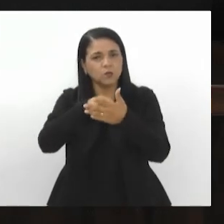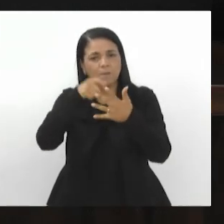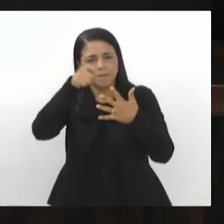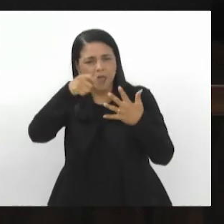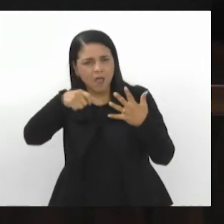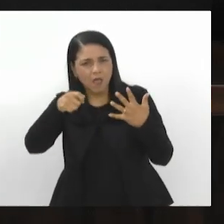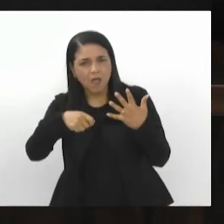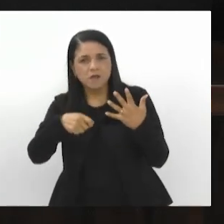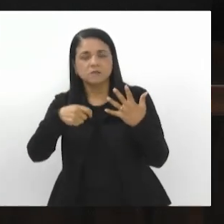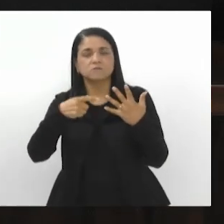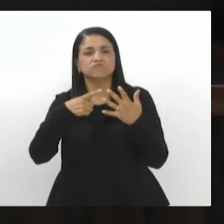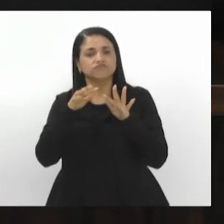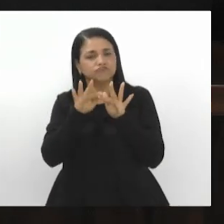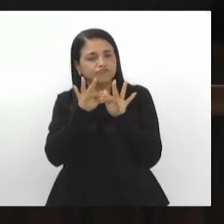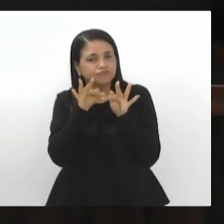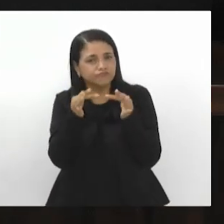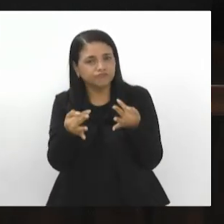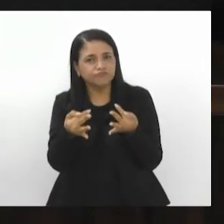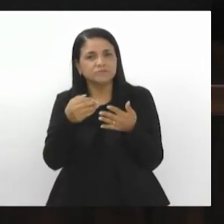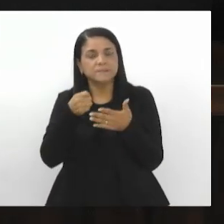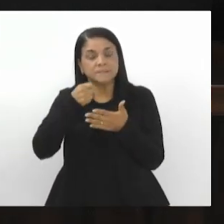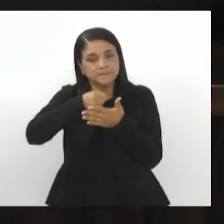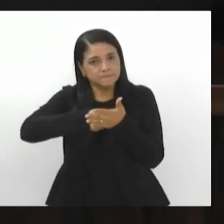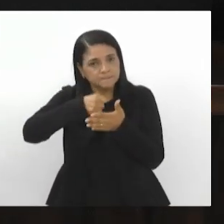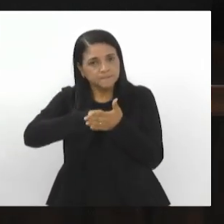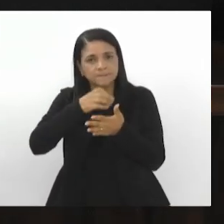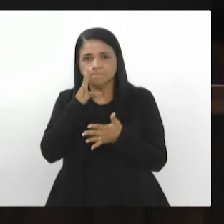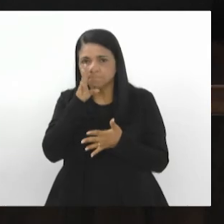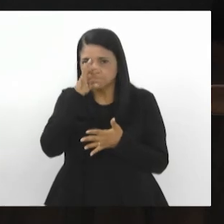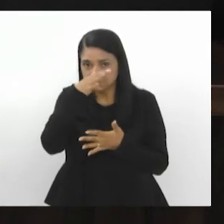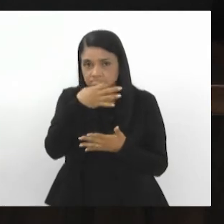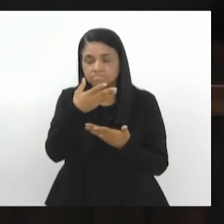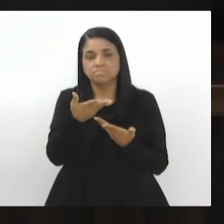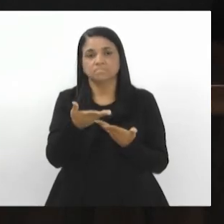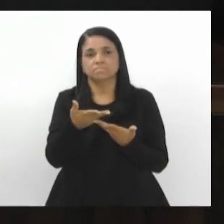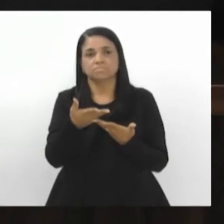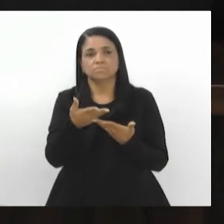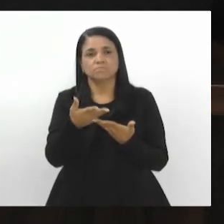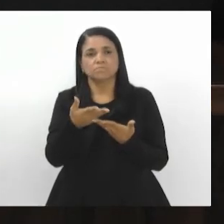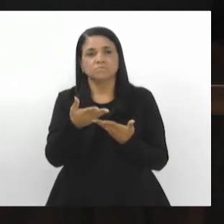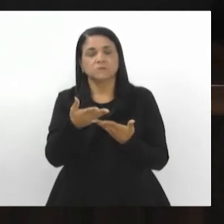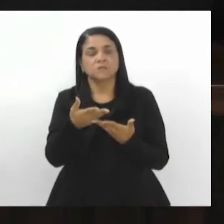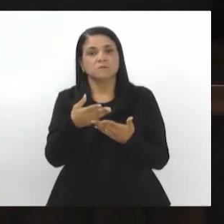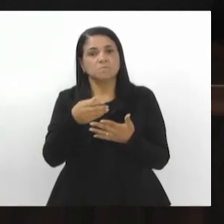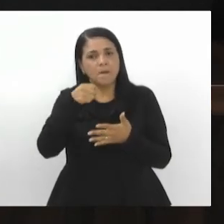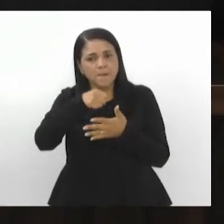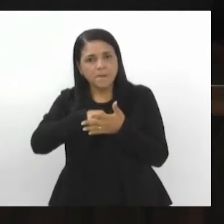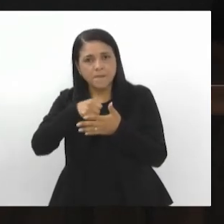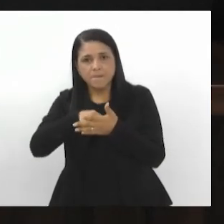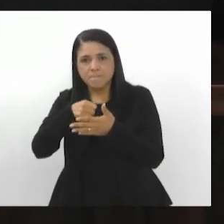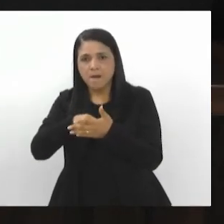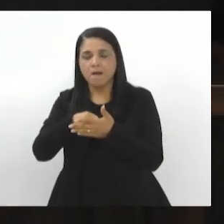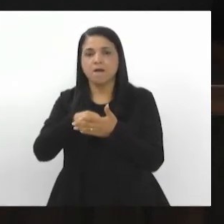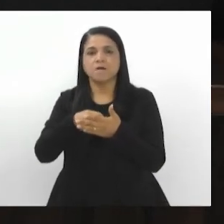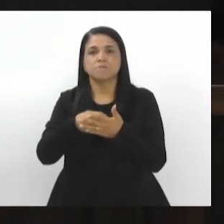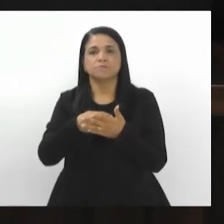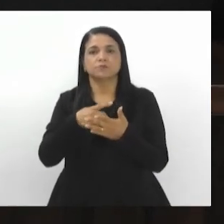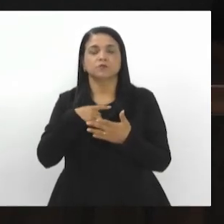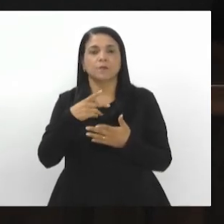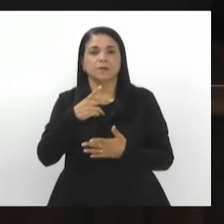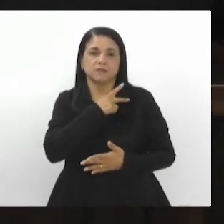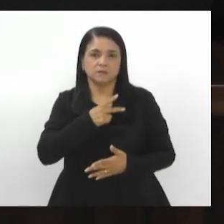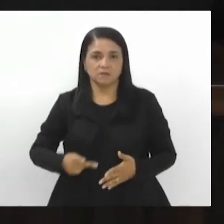muita humildade, muita persistência, né, batendo cabeça ali para o presidente Rodrigo